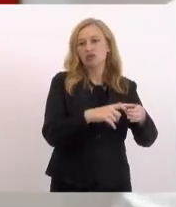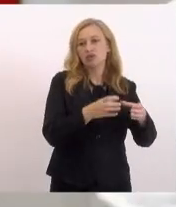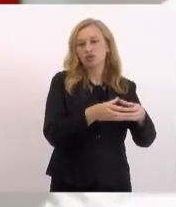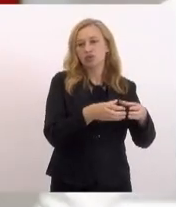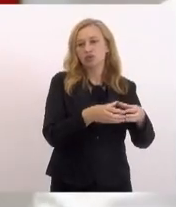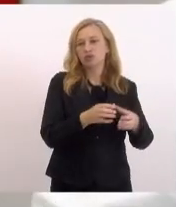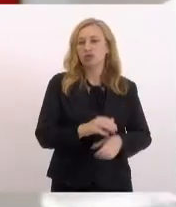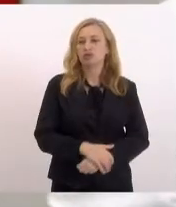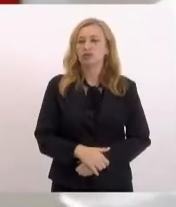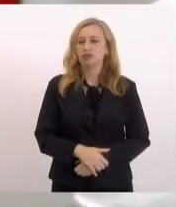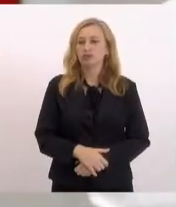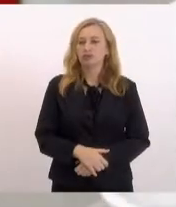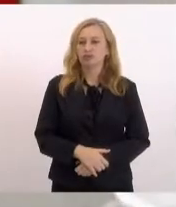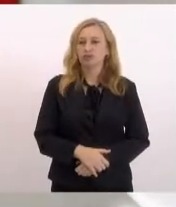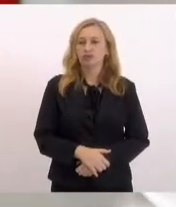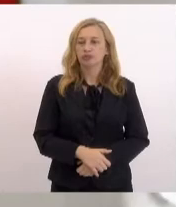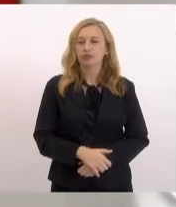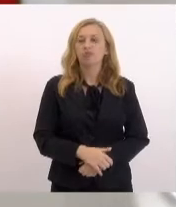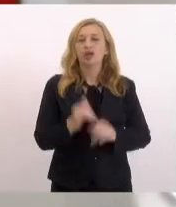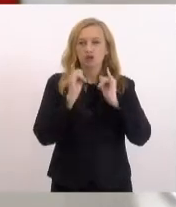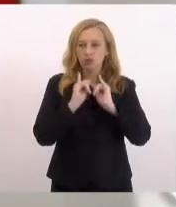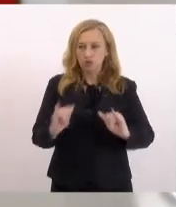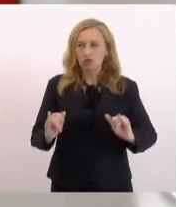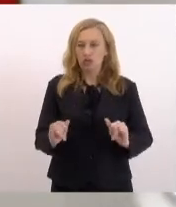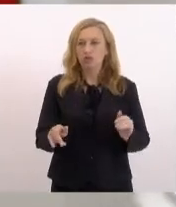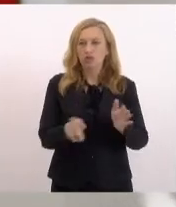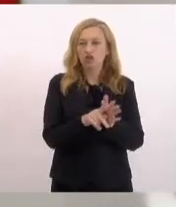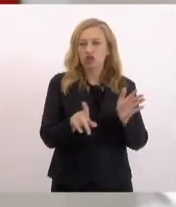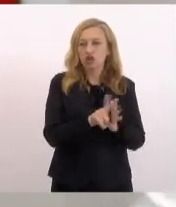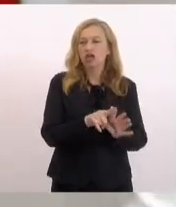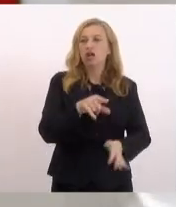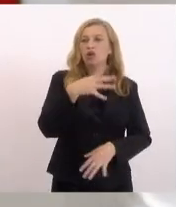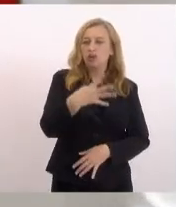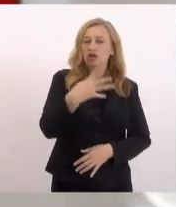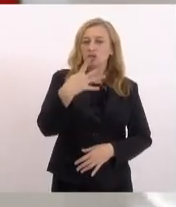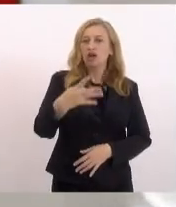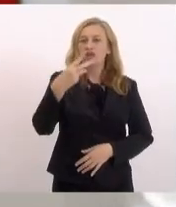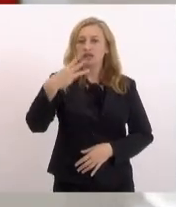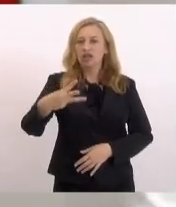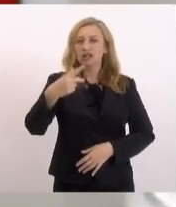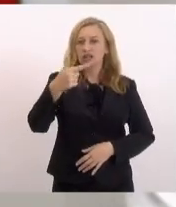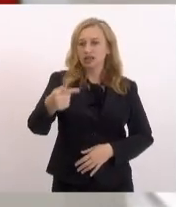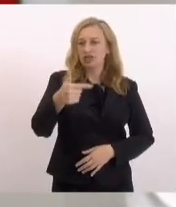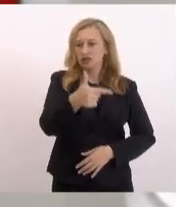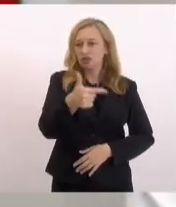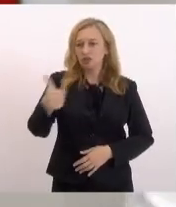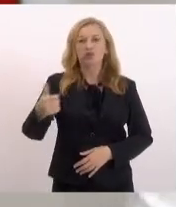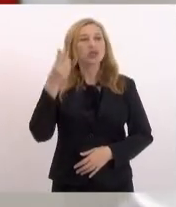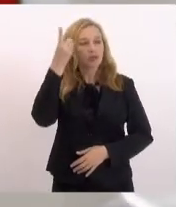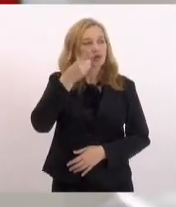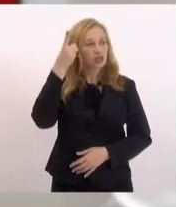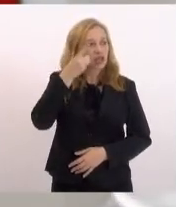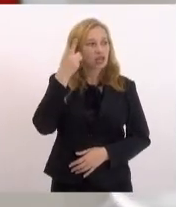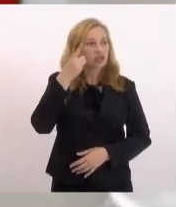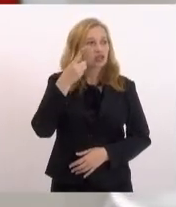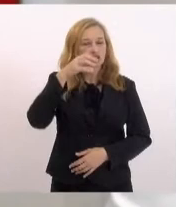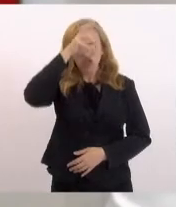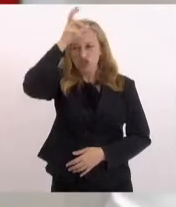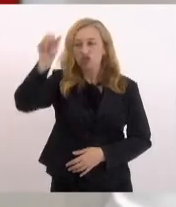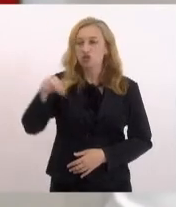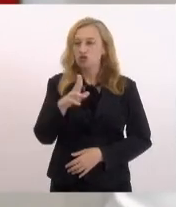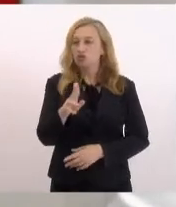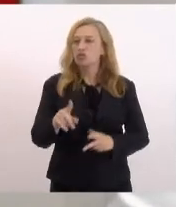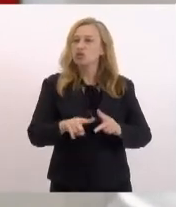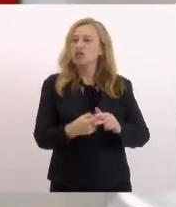pedi turismo. Anuncie projeto de lei 4437 de 21, de autoria da deputada Tia Ju, que